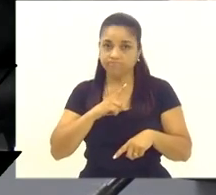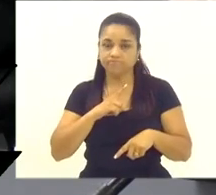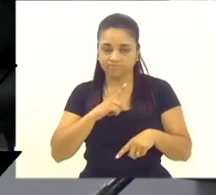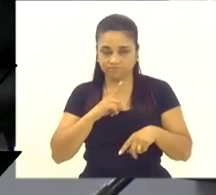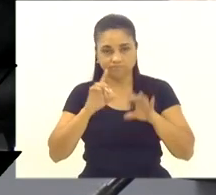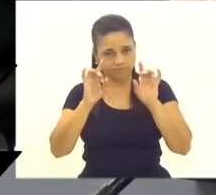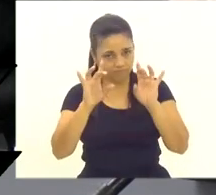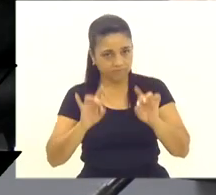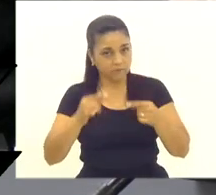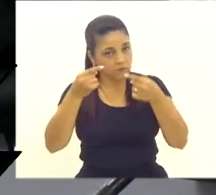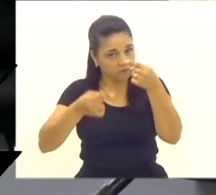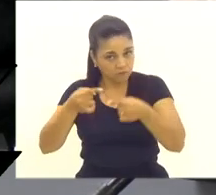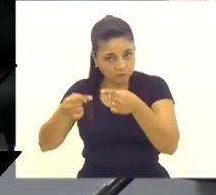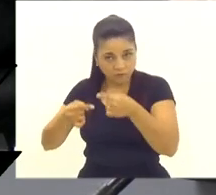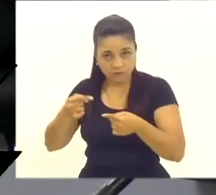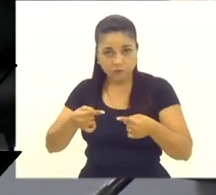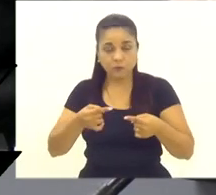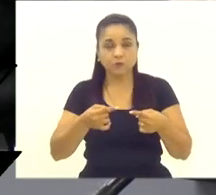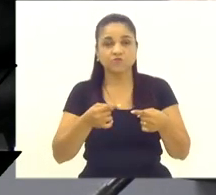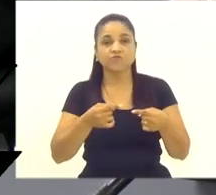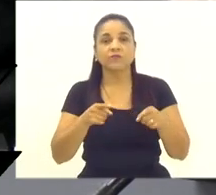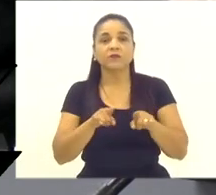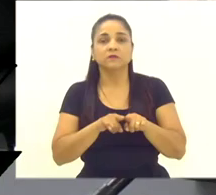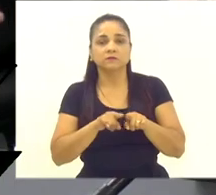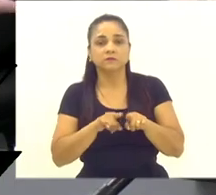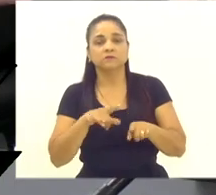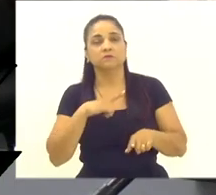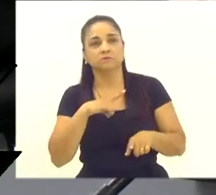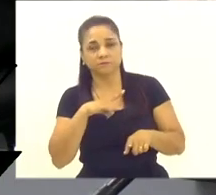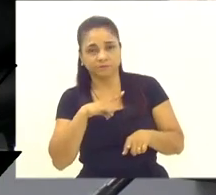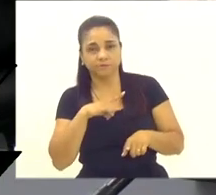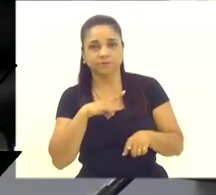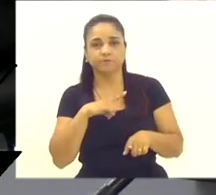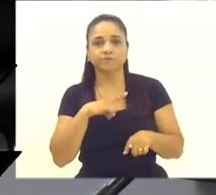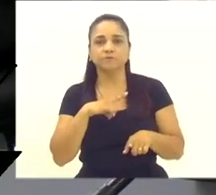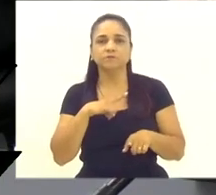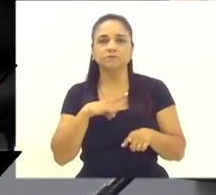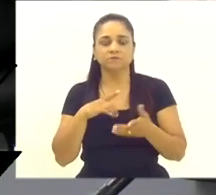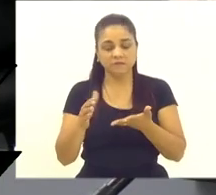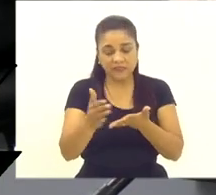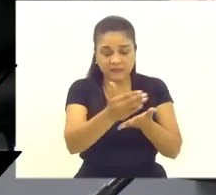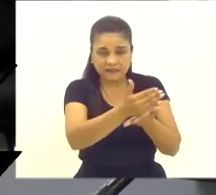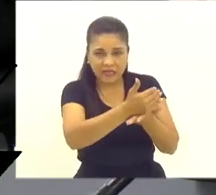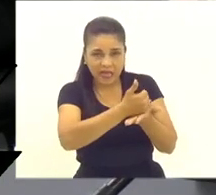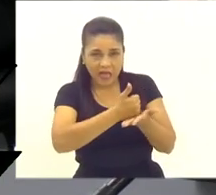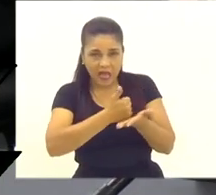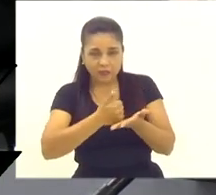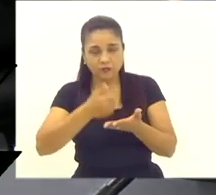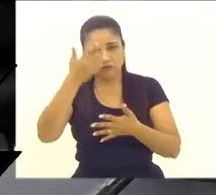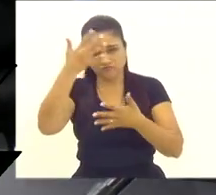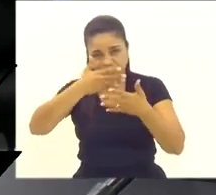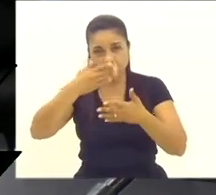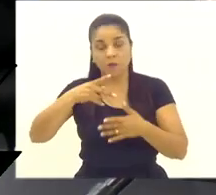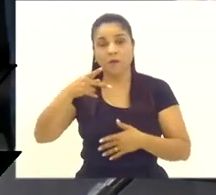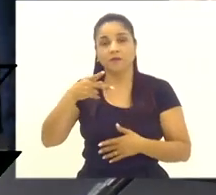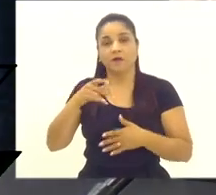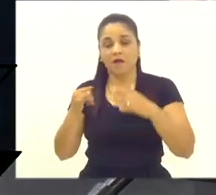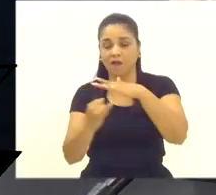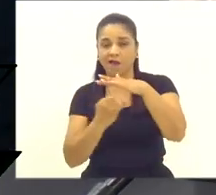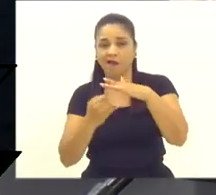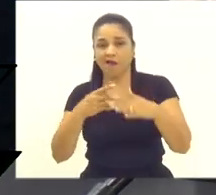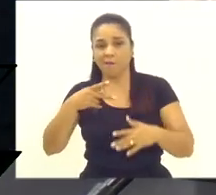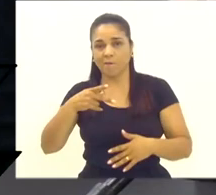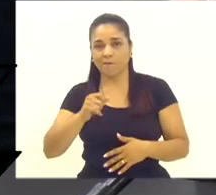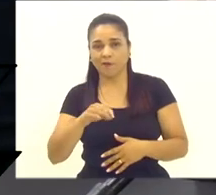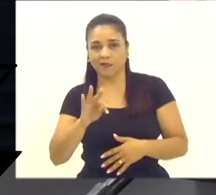E aí a gente tem aqui que não tá dando para ver infelizmente mas alguns dados da agência Patrícia Galvão né que falam que